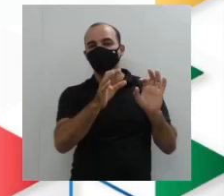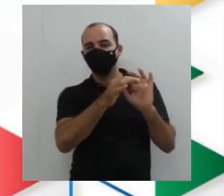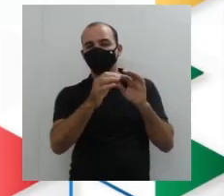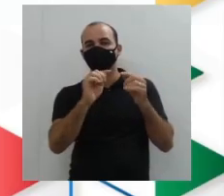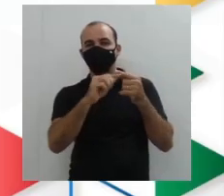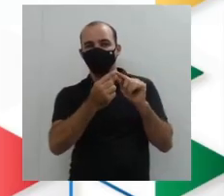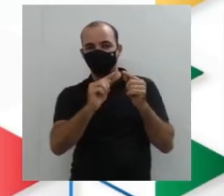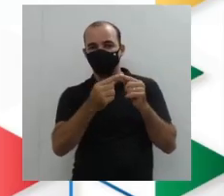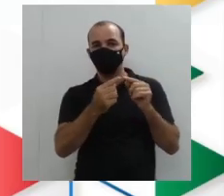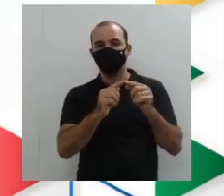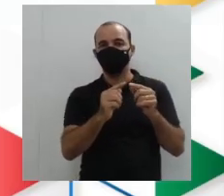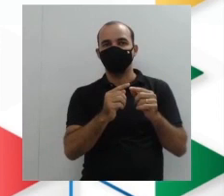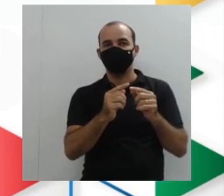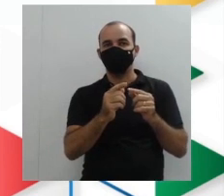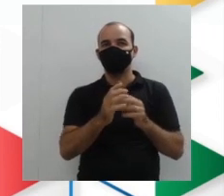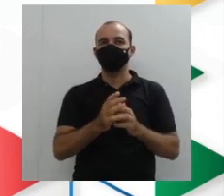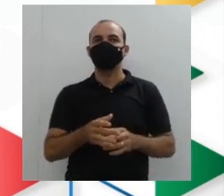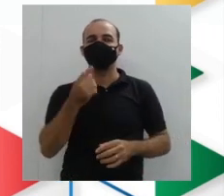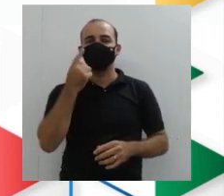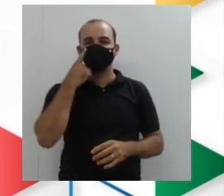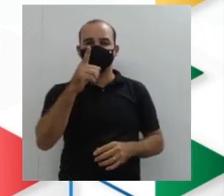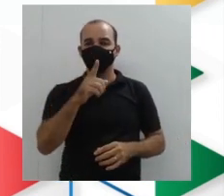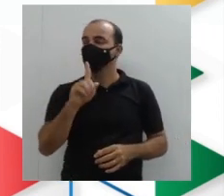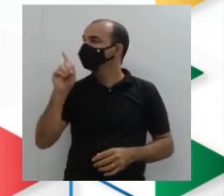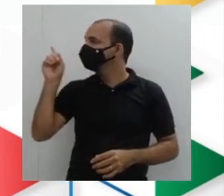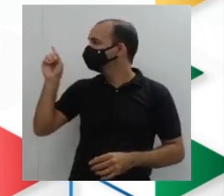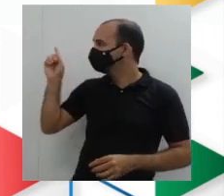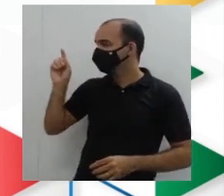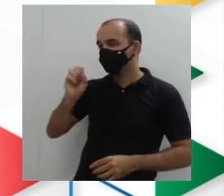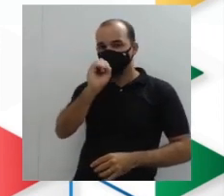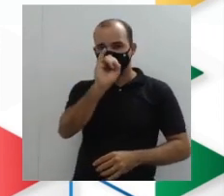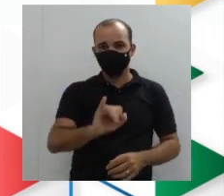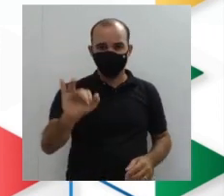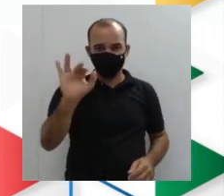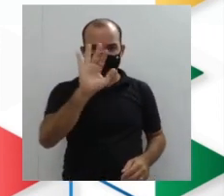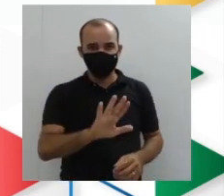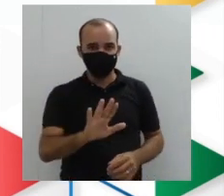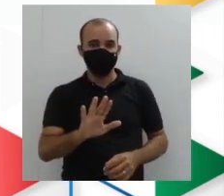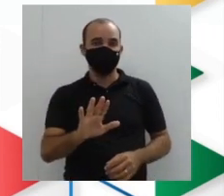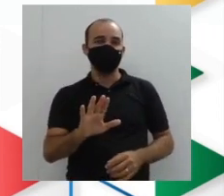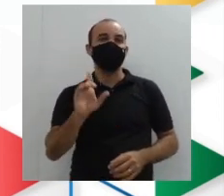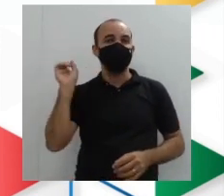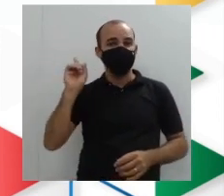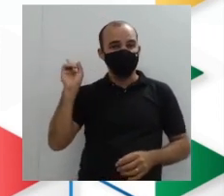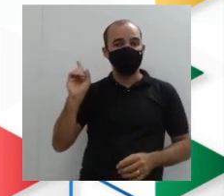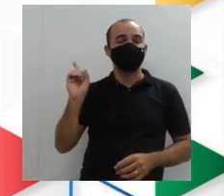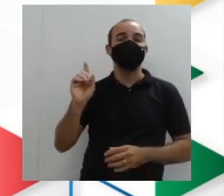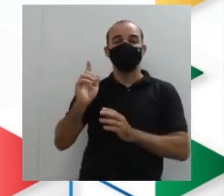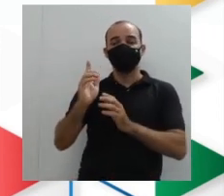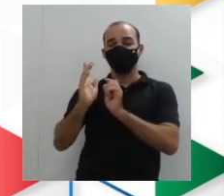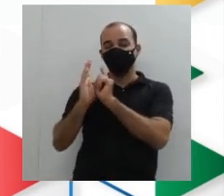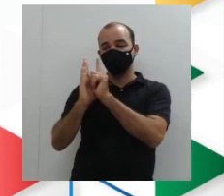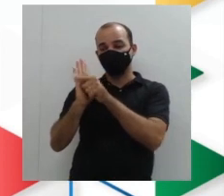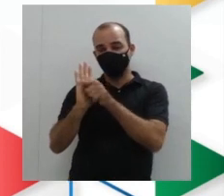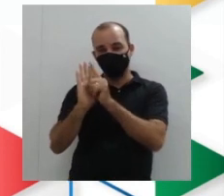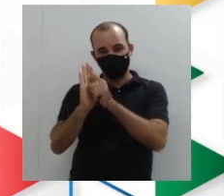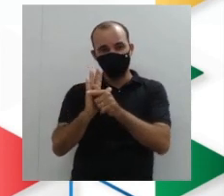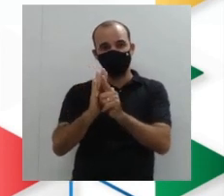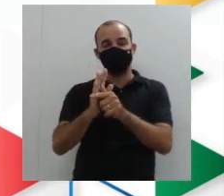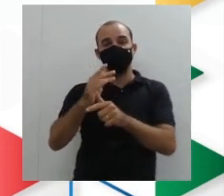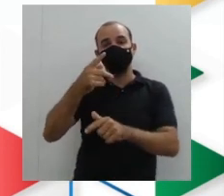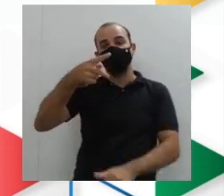aqui, nós temos a seguinte questão. O gênero textual, propaganda, está presente em, olhem